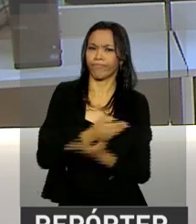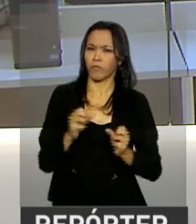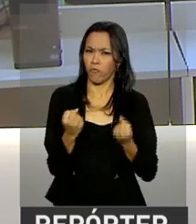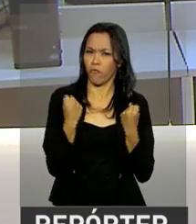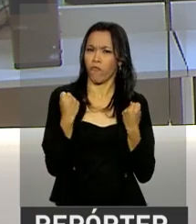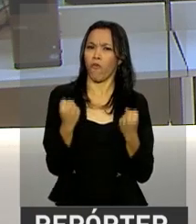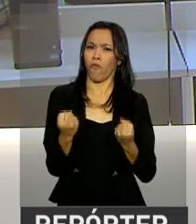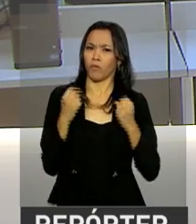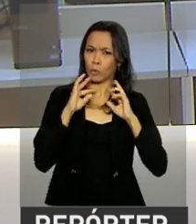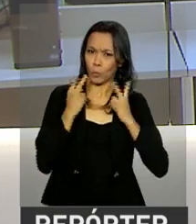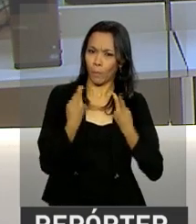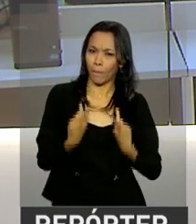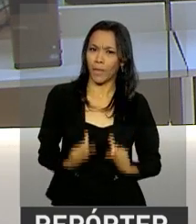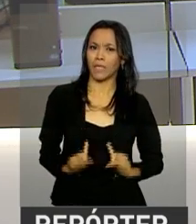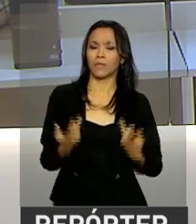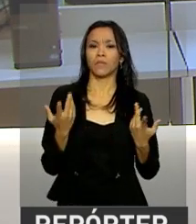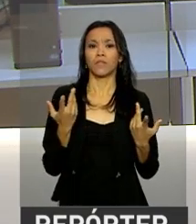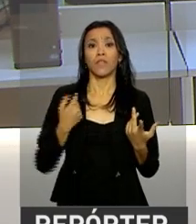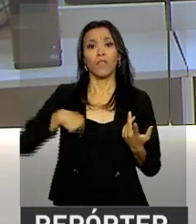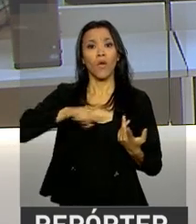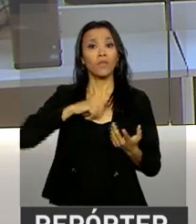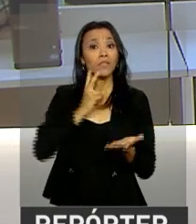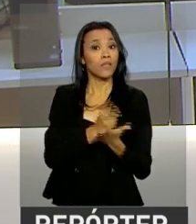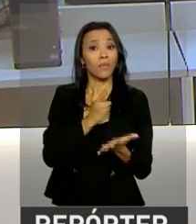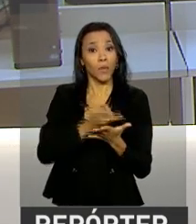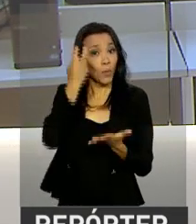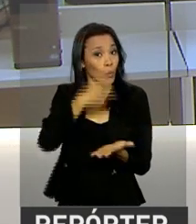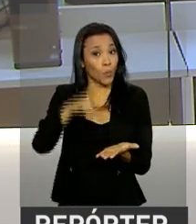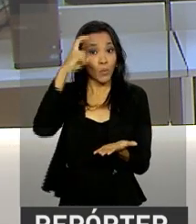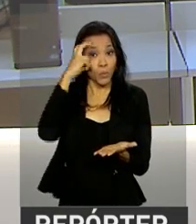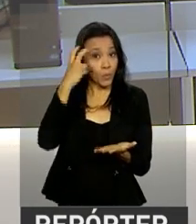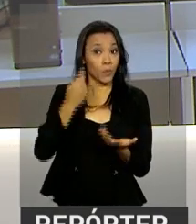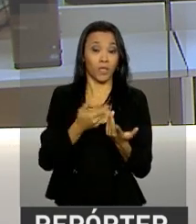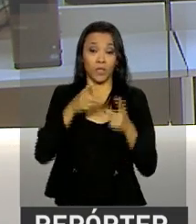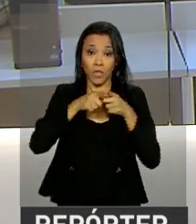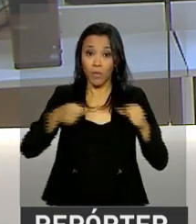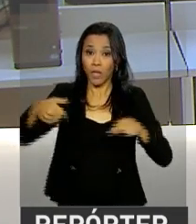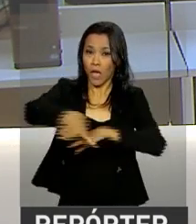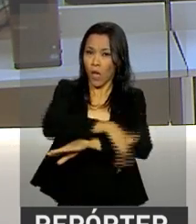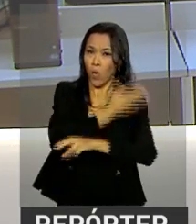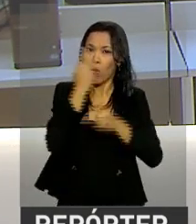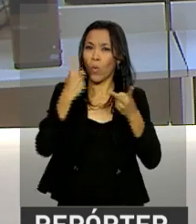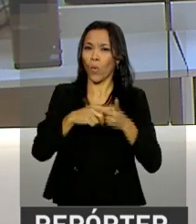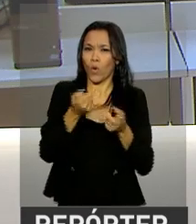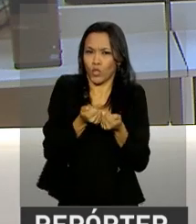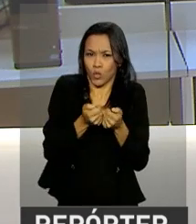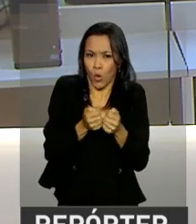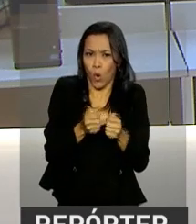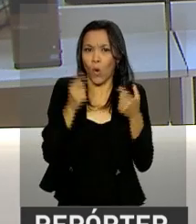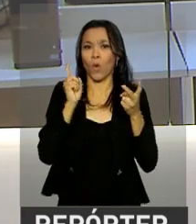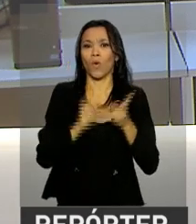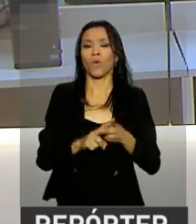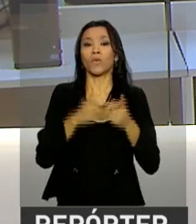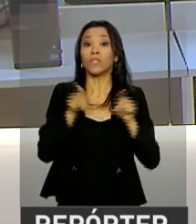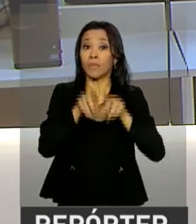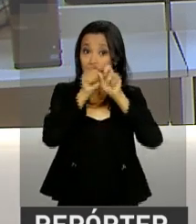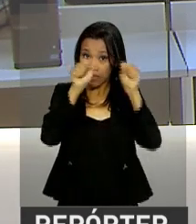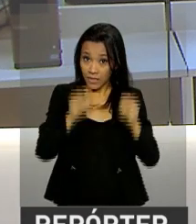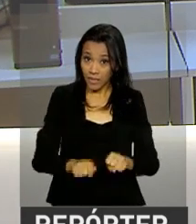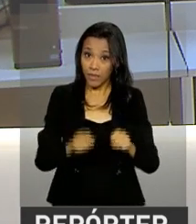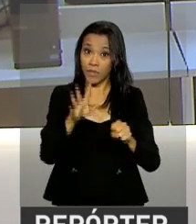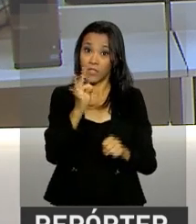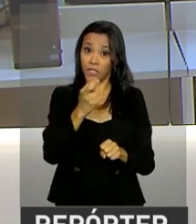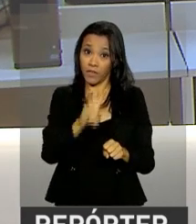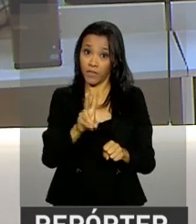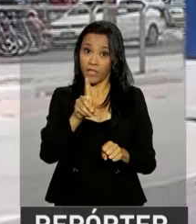fortes vínculos humanos. Estamos em contato com a cultura japonesa nas ruas, nos jogos eletrônicos e até no sistema de televisão digital.